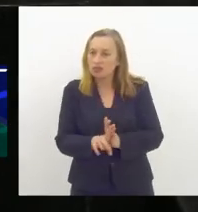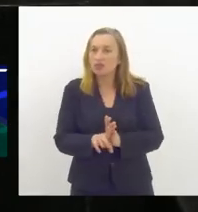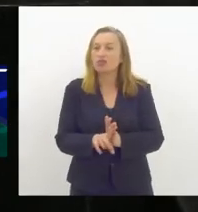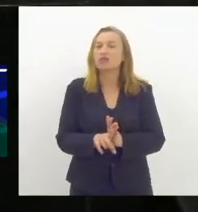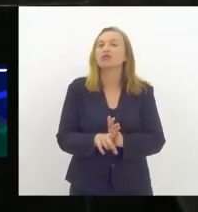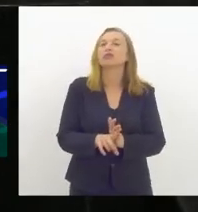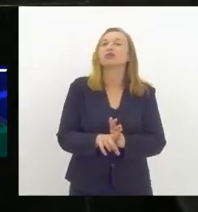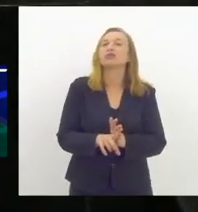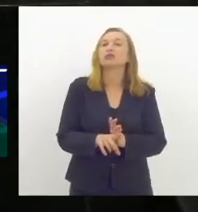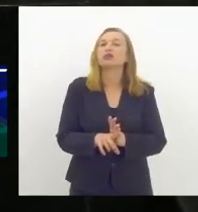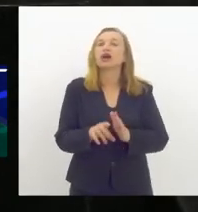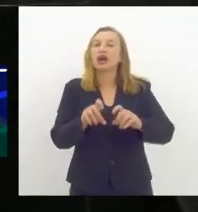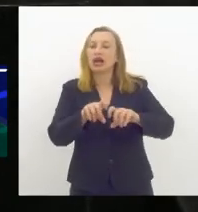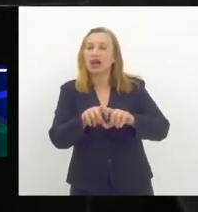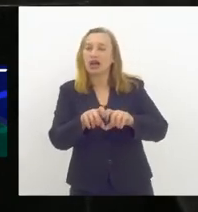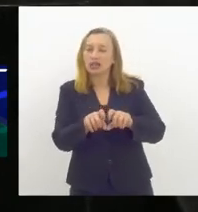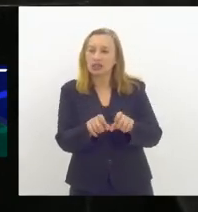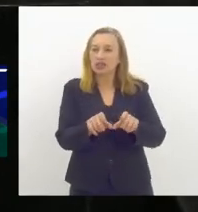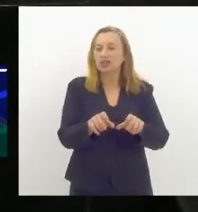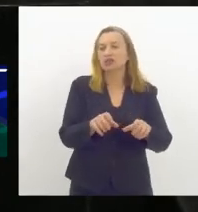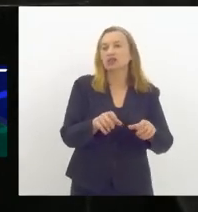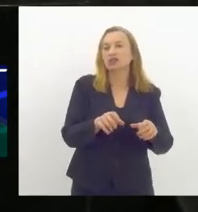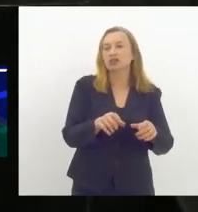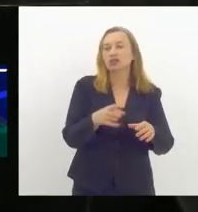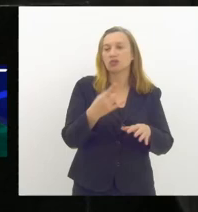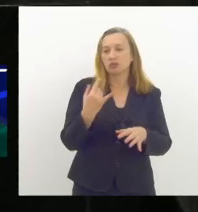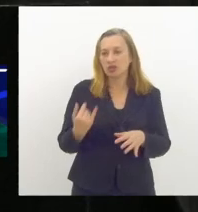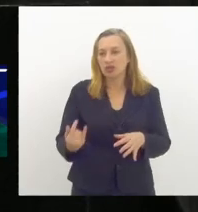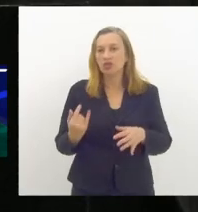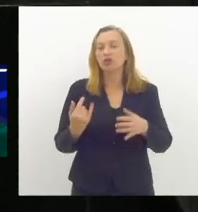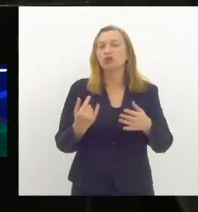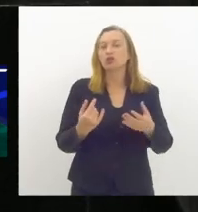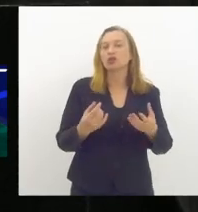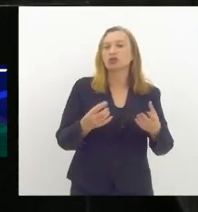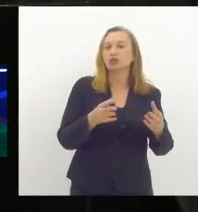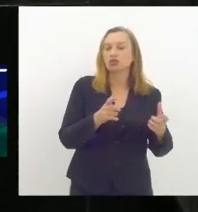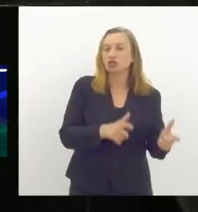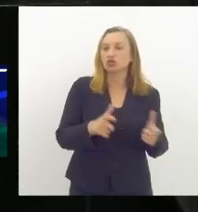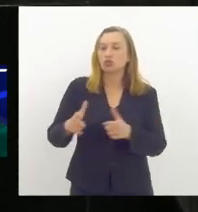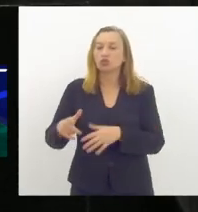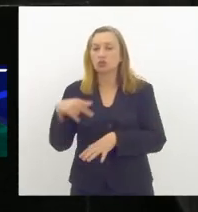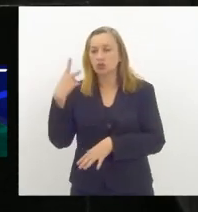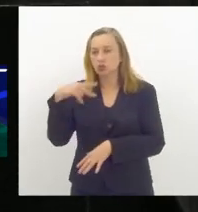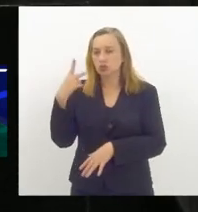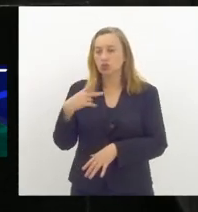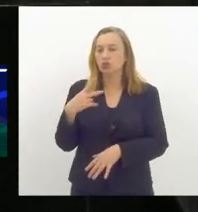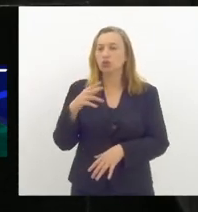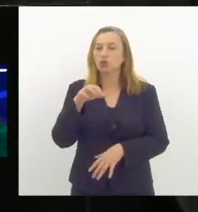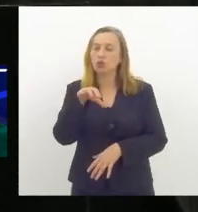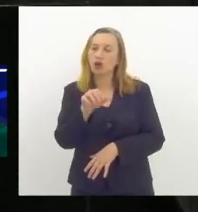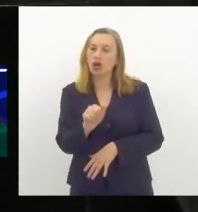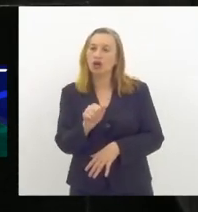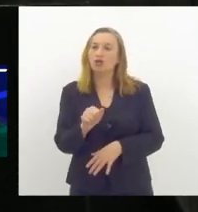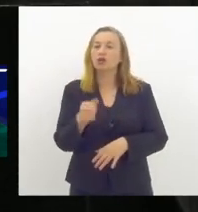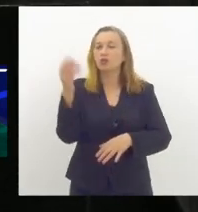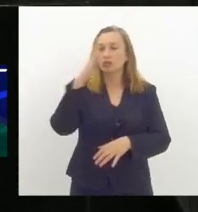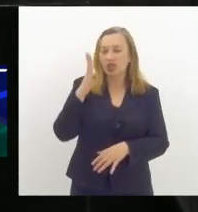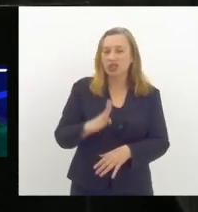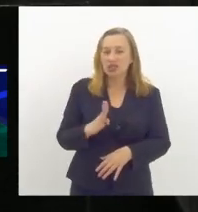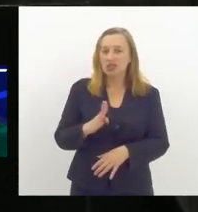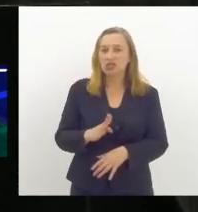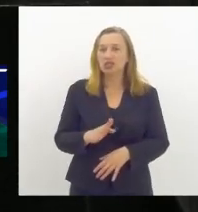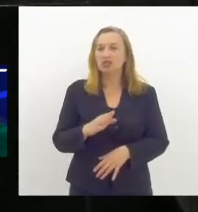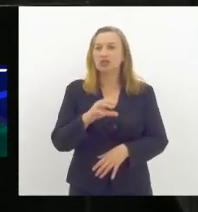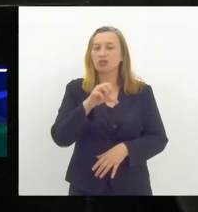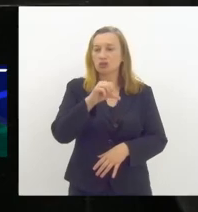remuneração assédio sexual ocupação de cargos políticos entre outros fora concluído que o Brasil